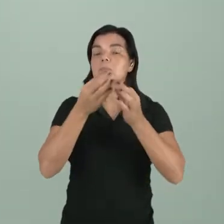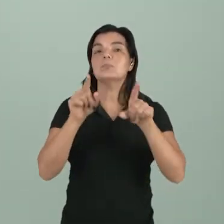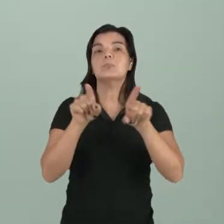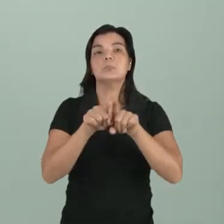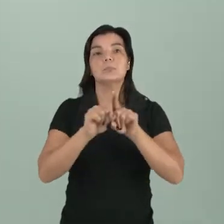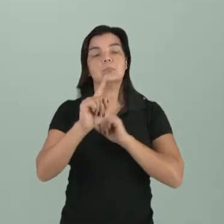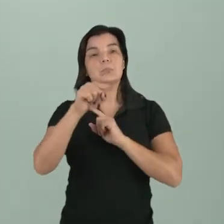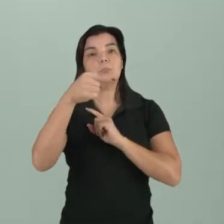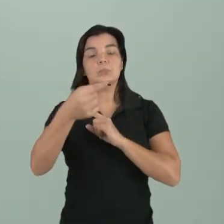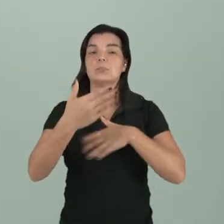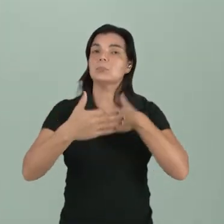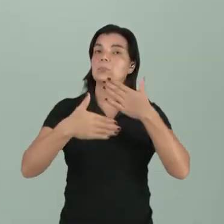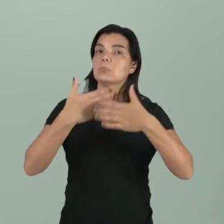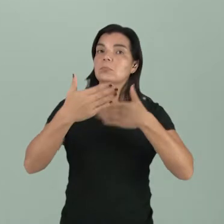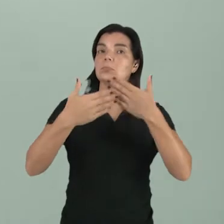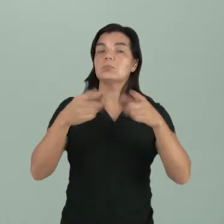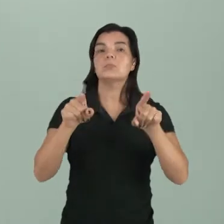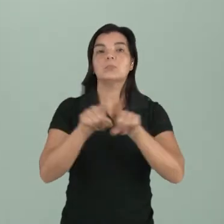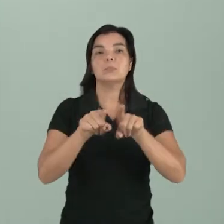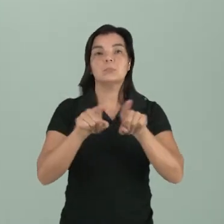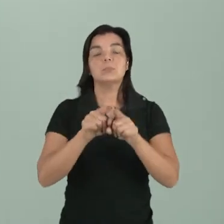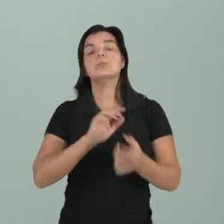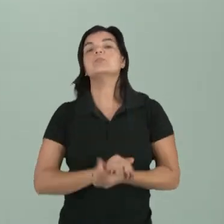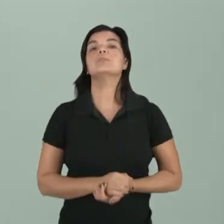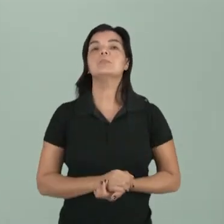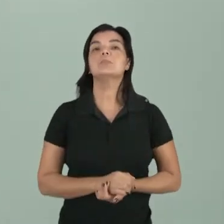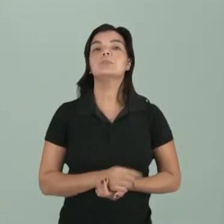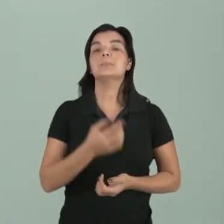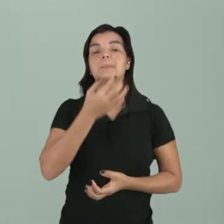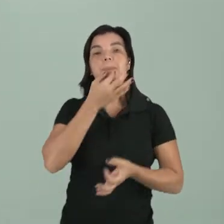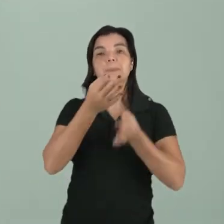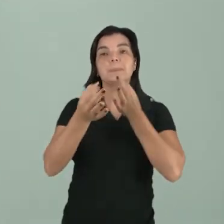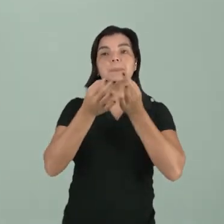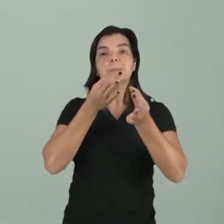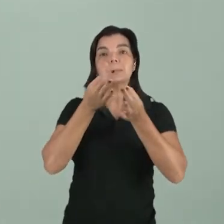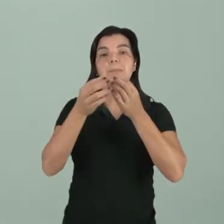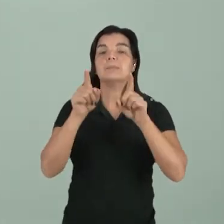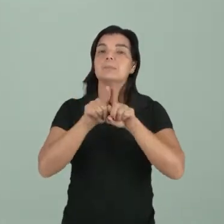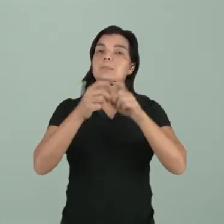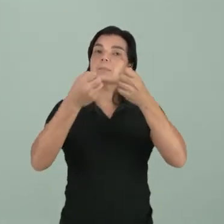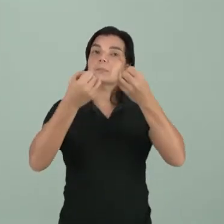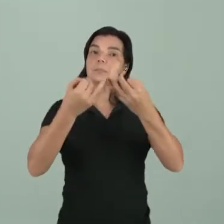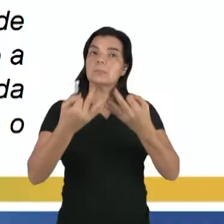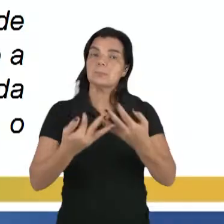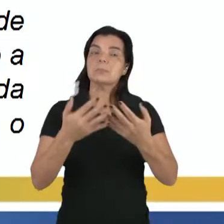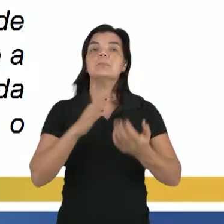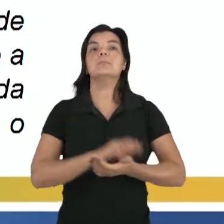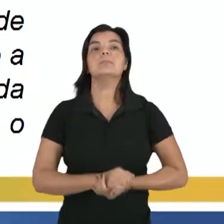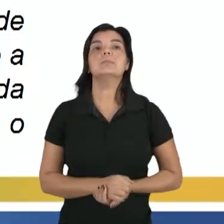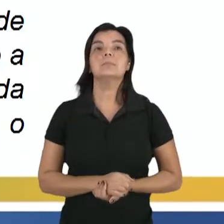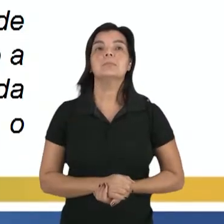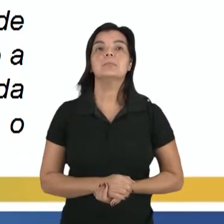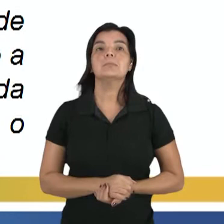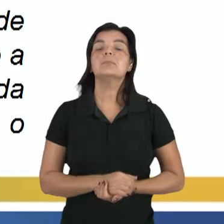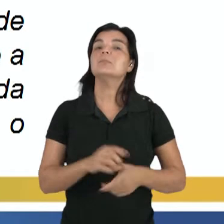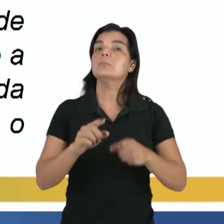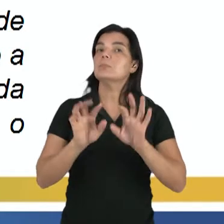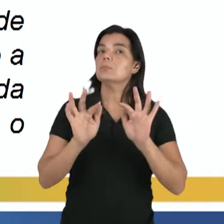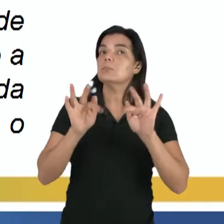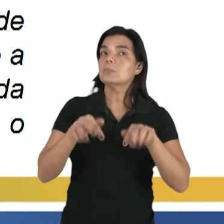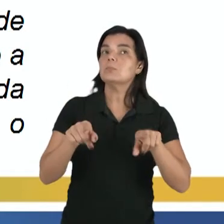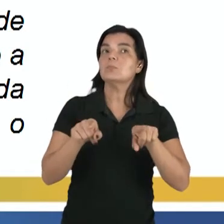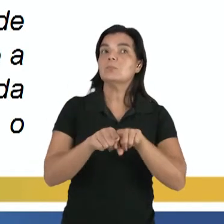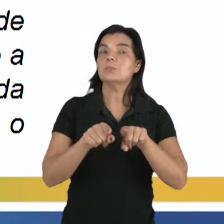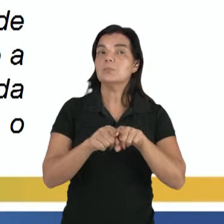posicionamento. Depois nós temos nosso desenvolvimento, que vai trazer os nossos argumentos, né? Explicação dos nossos argumentos.